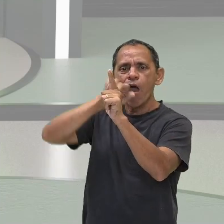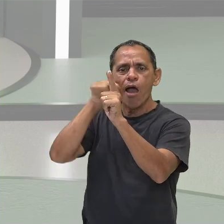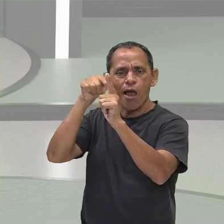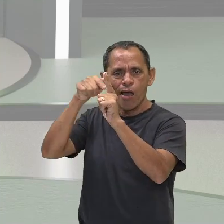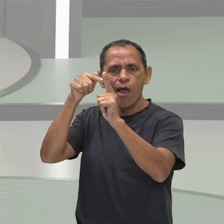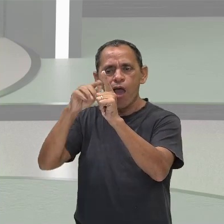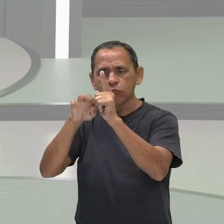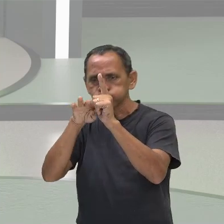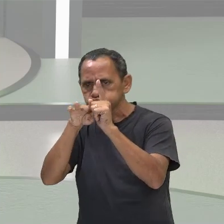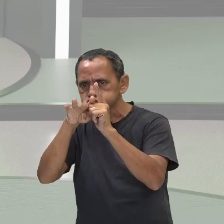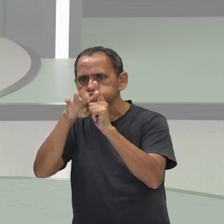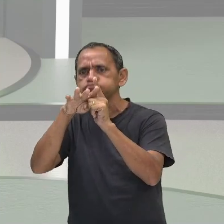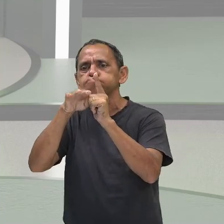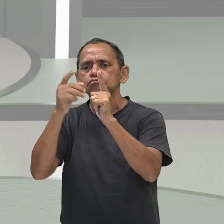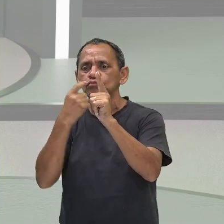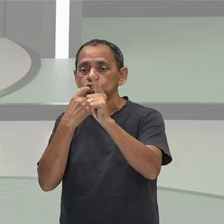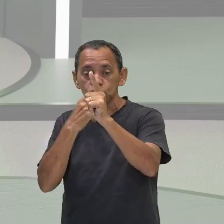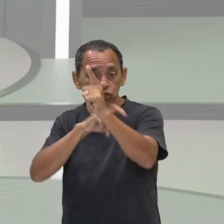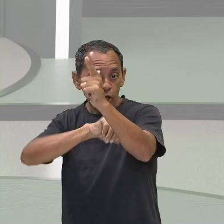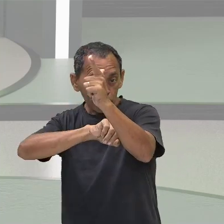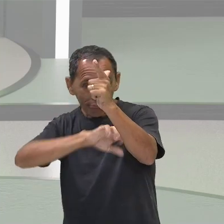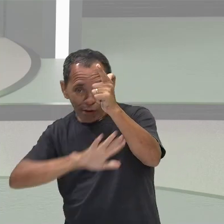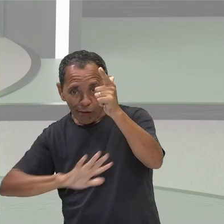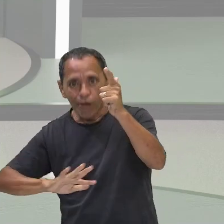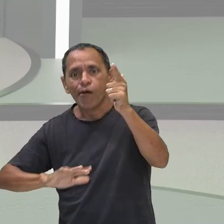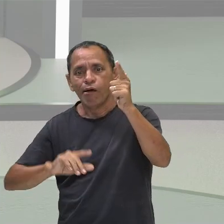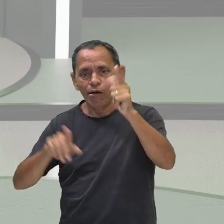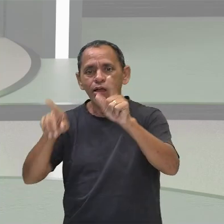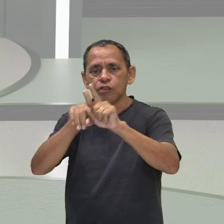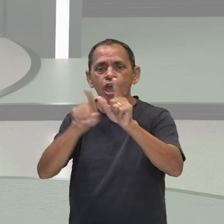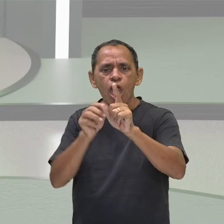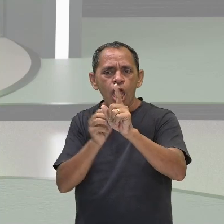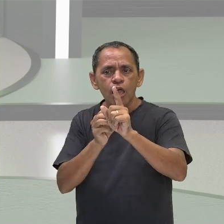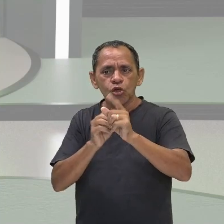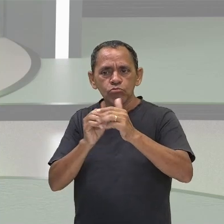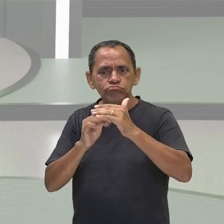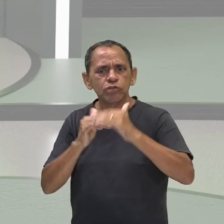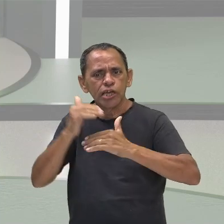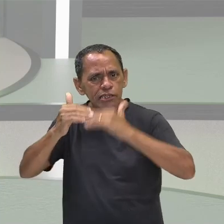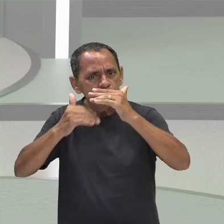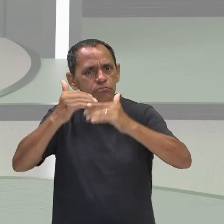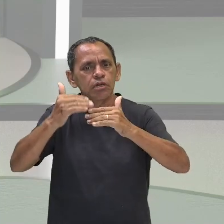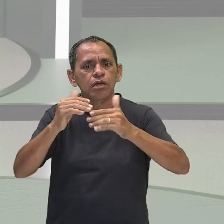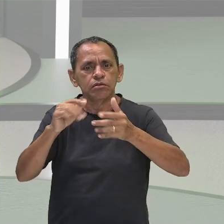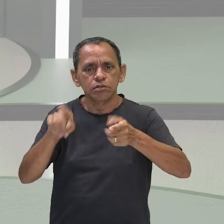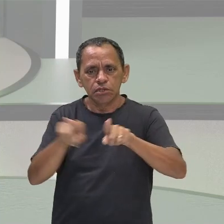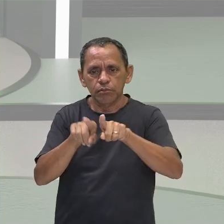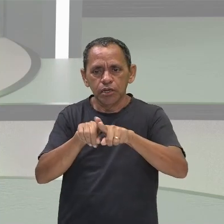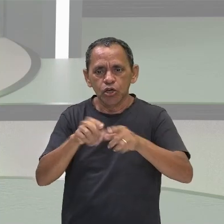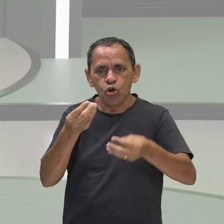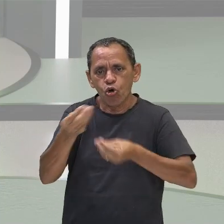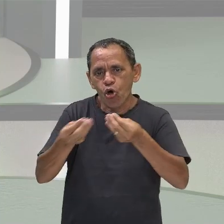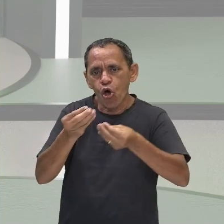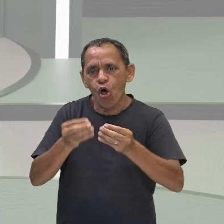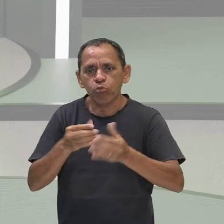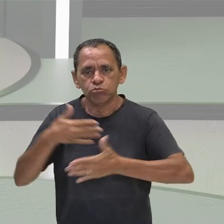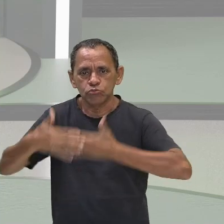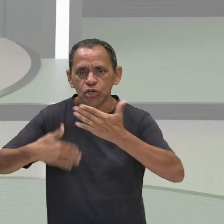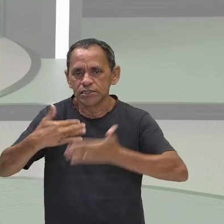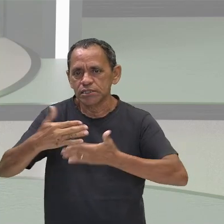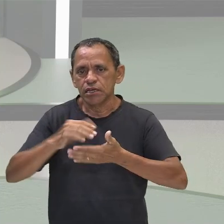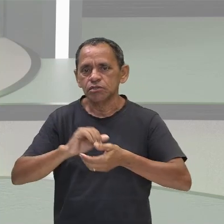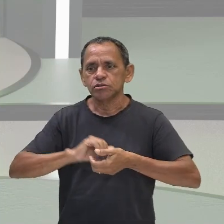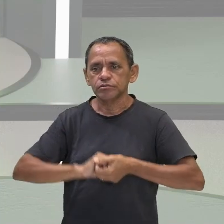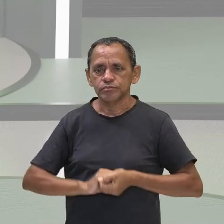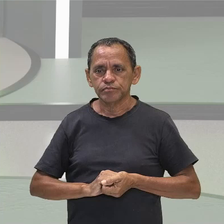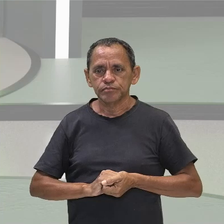estar relacionado ao volume do pênis, tá bom? Nesse processo de excitação, tanto artérias para